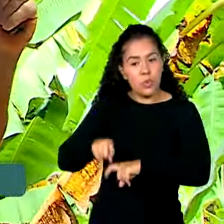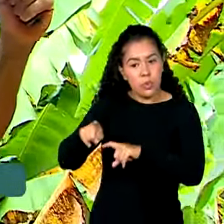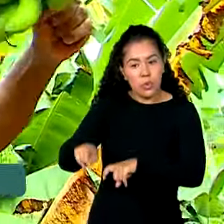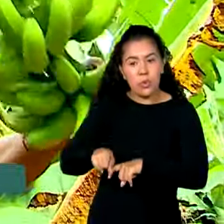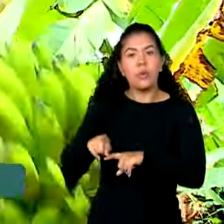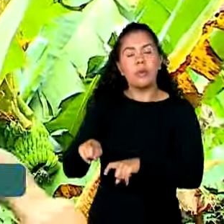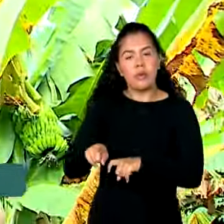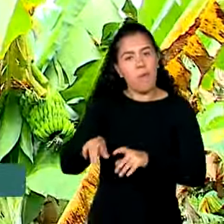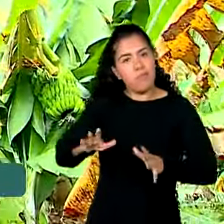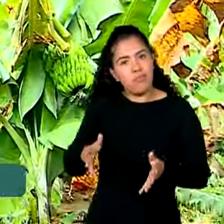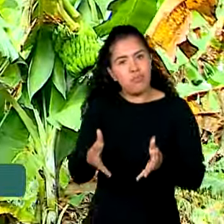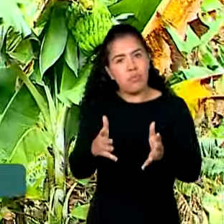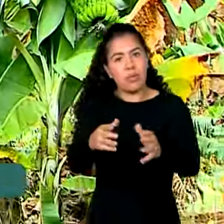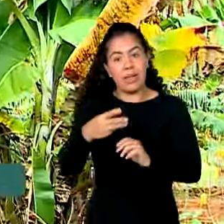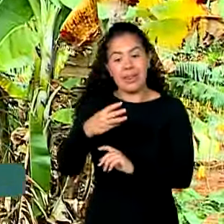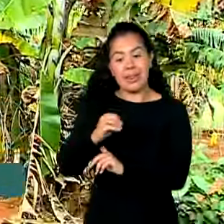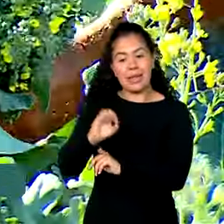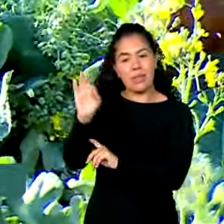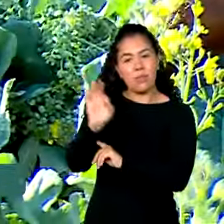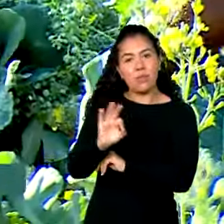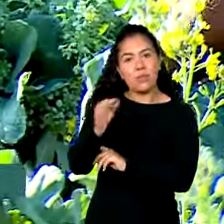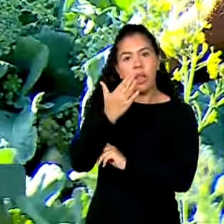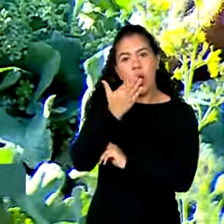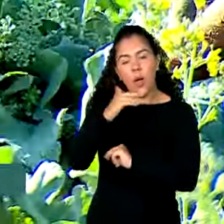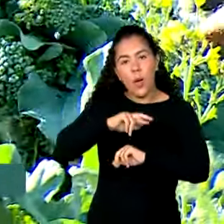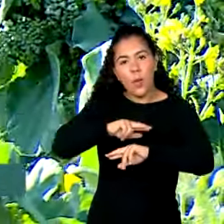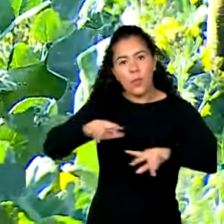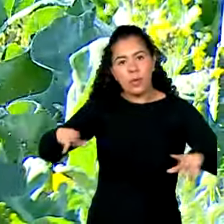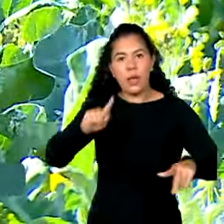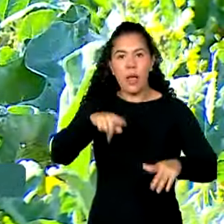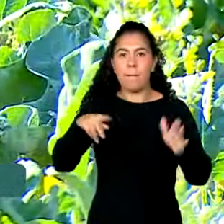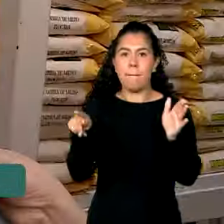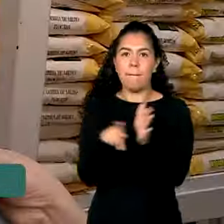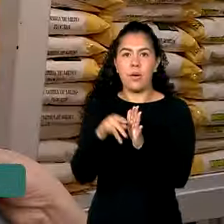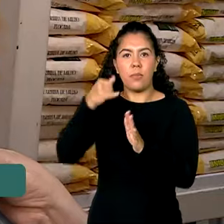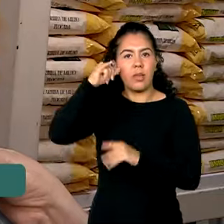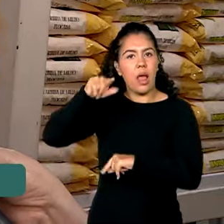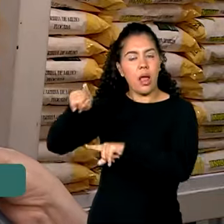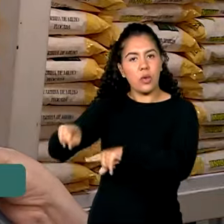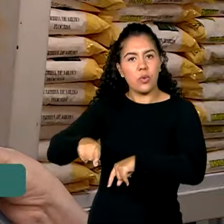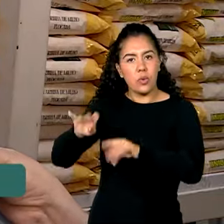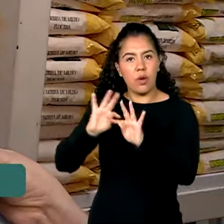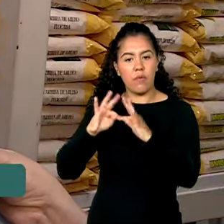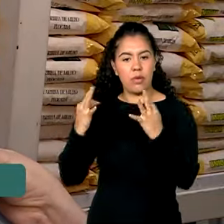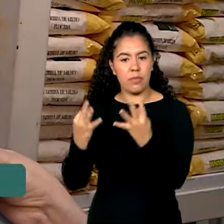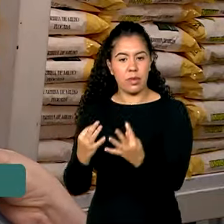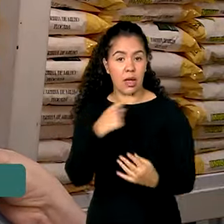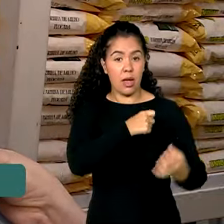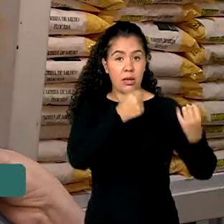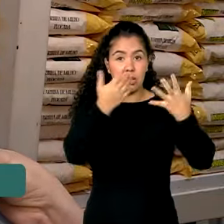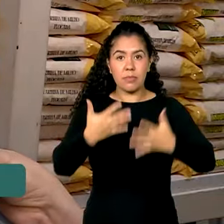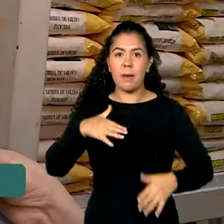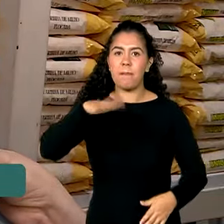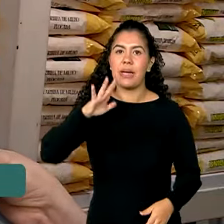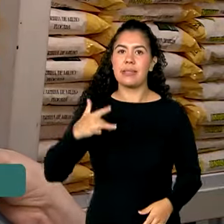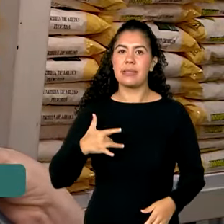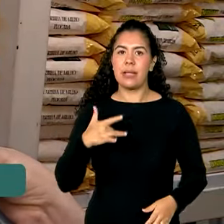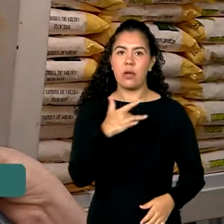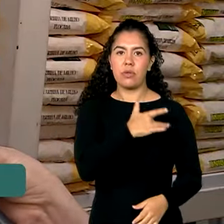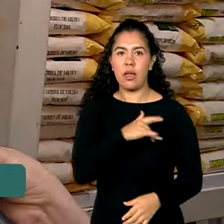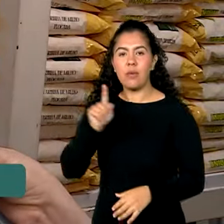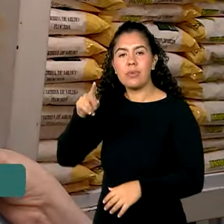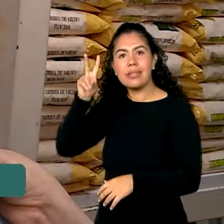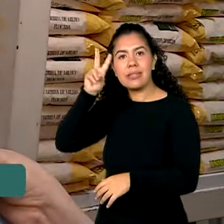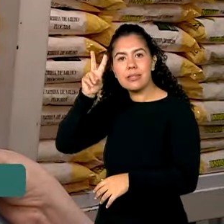pelo menos 30% da comida comprada seja da agricultura familiar. É muito mais saudável, porque eles colhem no fim de semana e entregam na segunda-feira